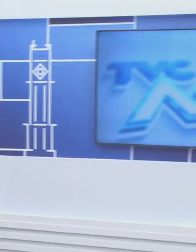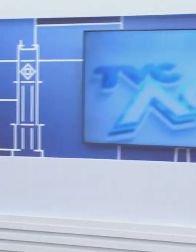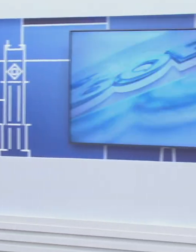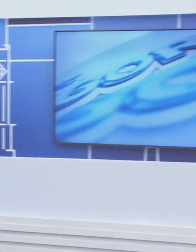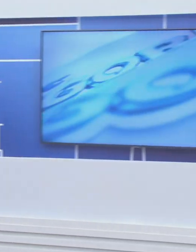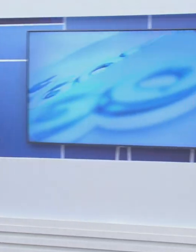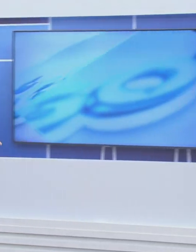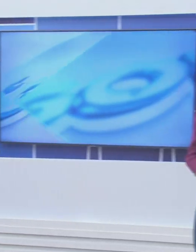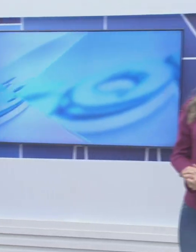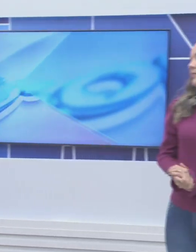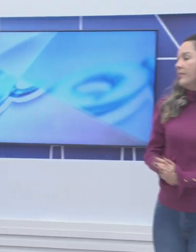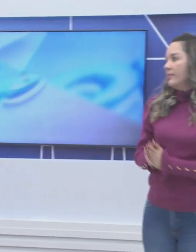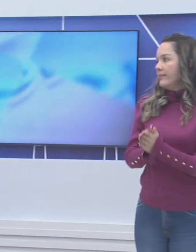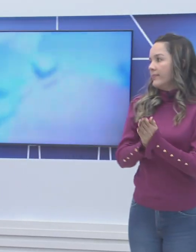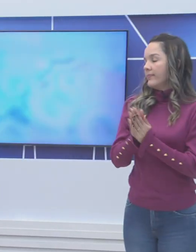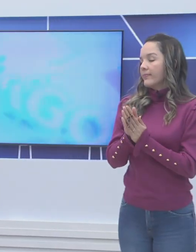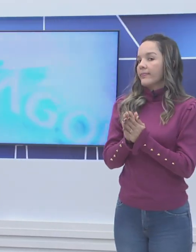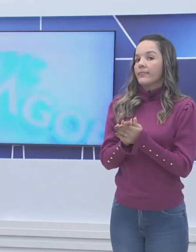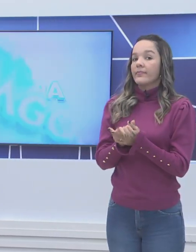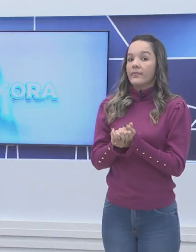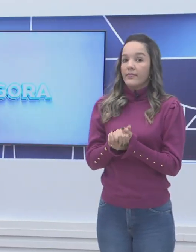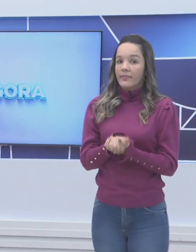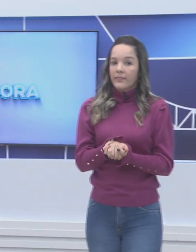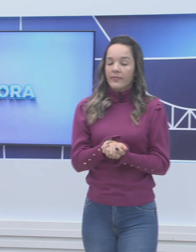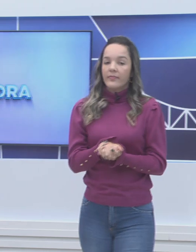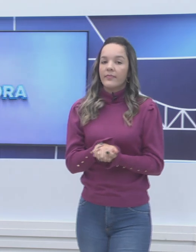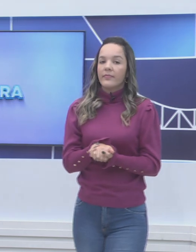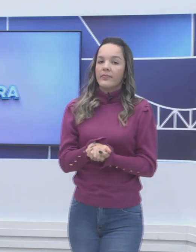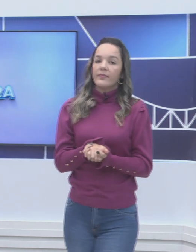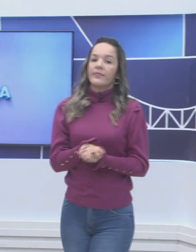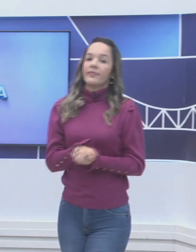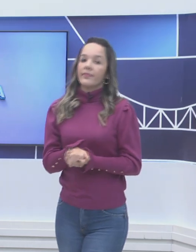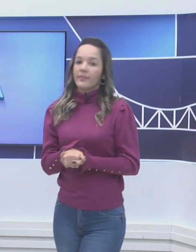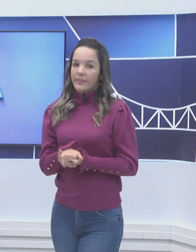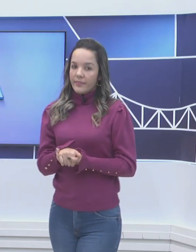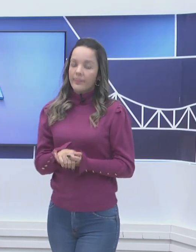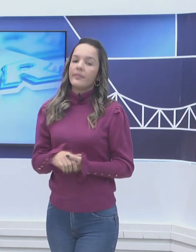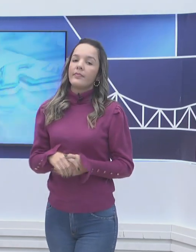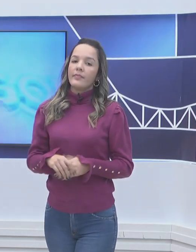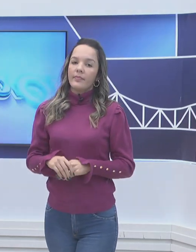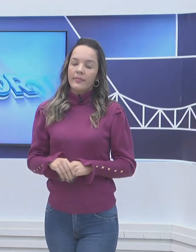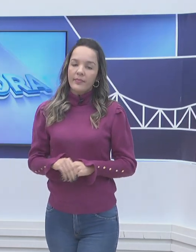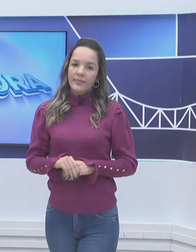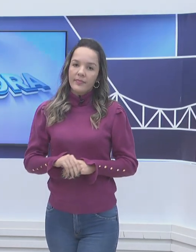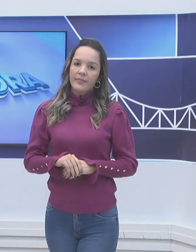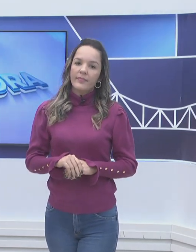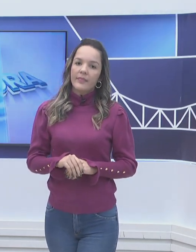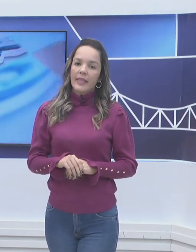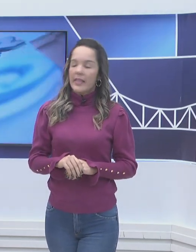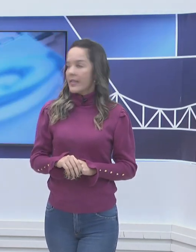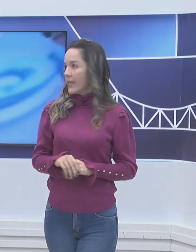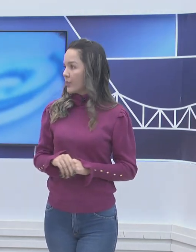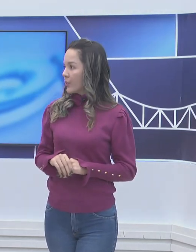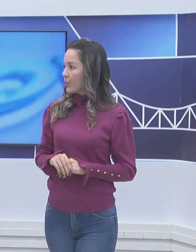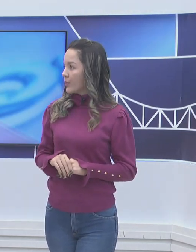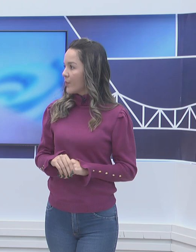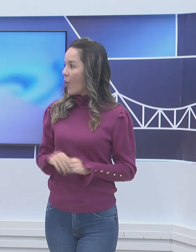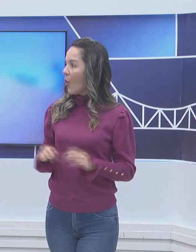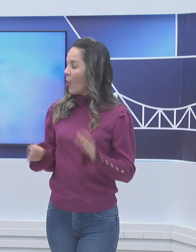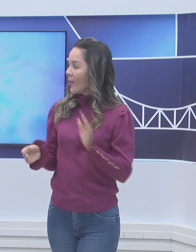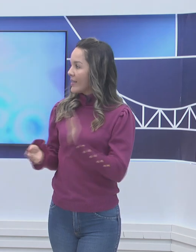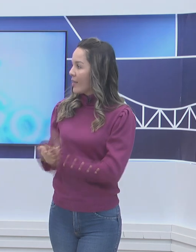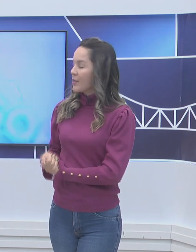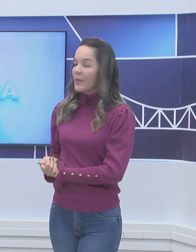alertamos, agora vai ter que correr atrás para não ter mais sanções com o Leão. Mari